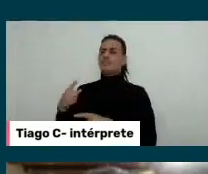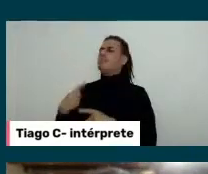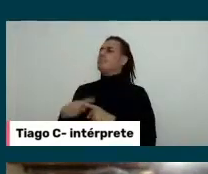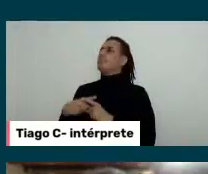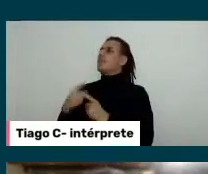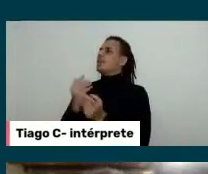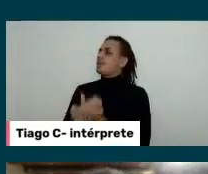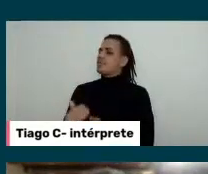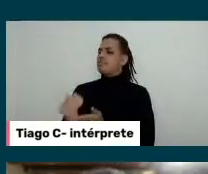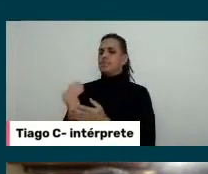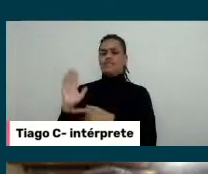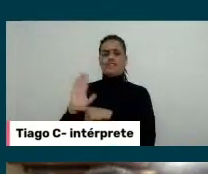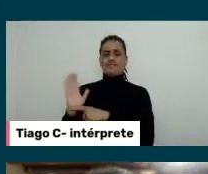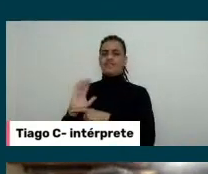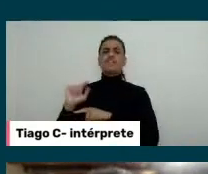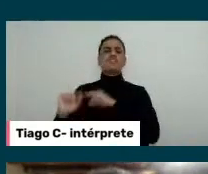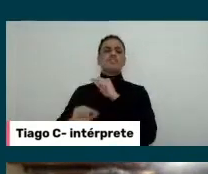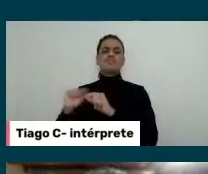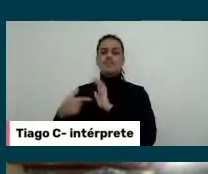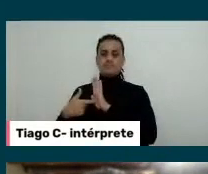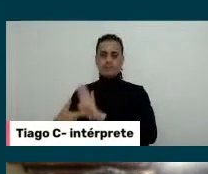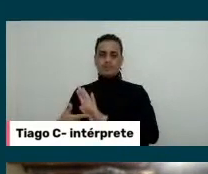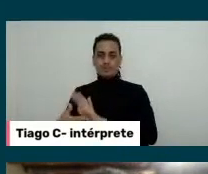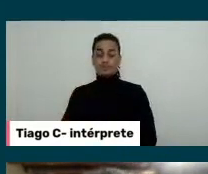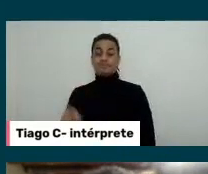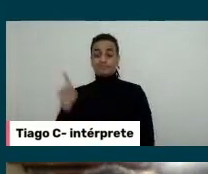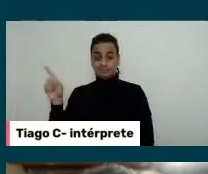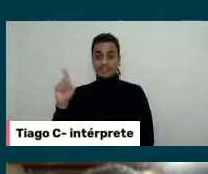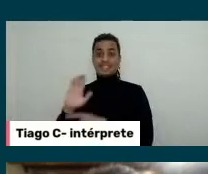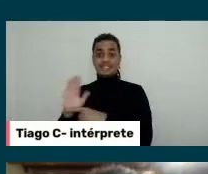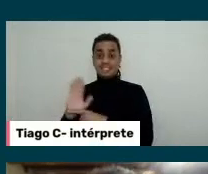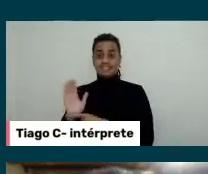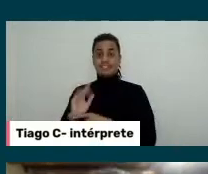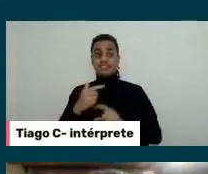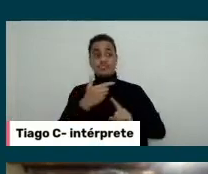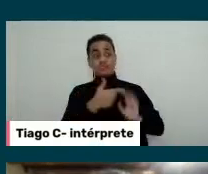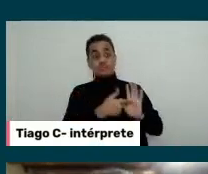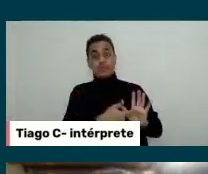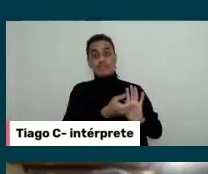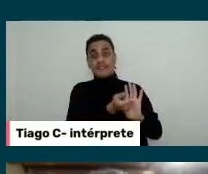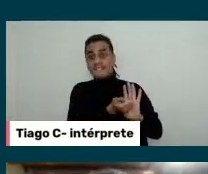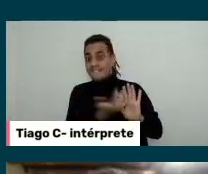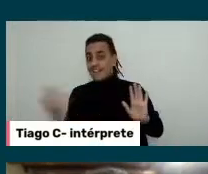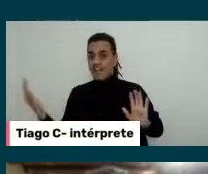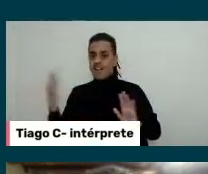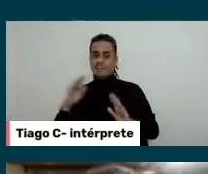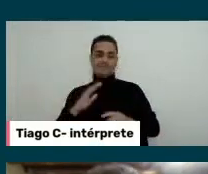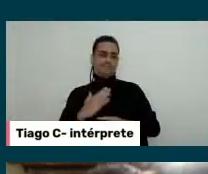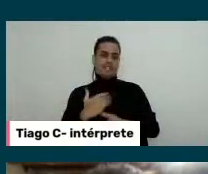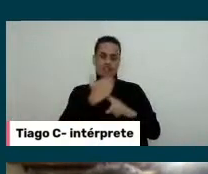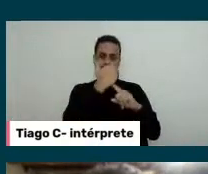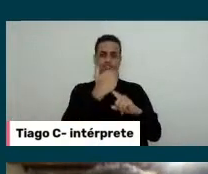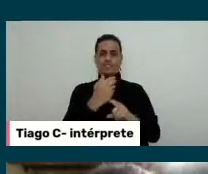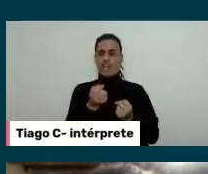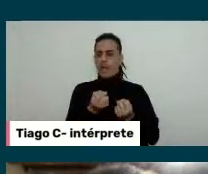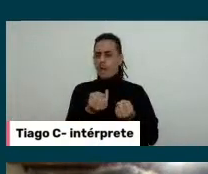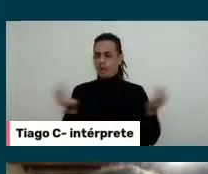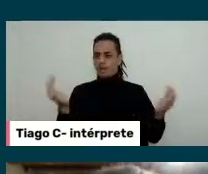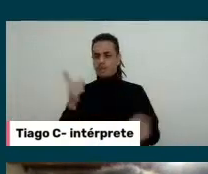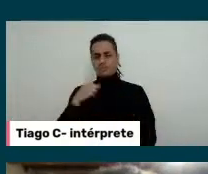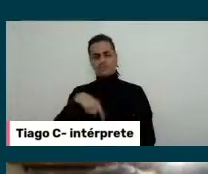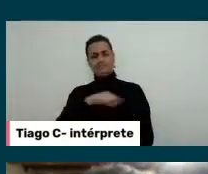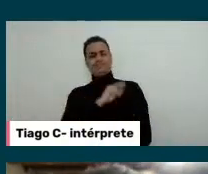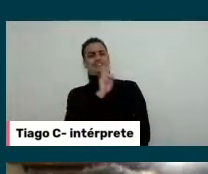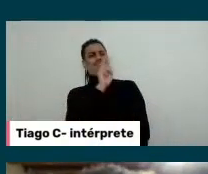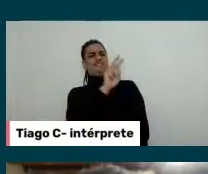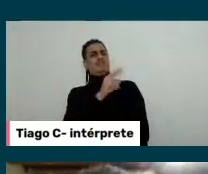assim? O que foi que nós vimos aí? Esse vídeo mostra um monte de tecnologias, algumas desconhecidas por muitas de nós, porque